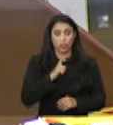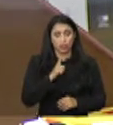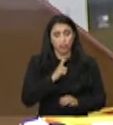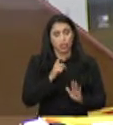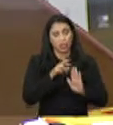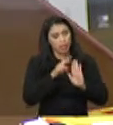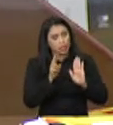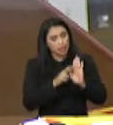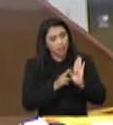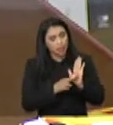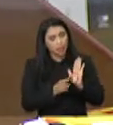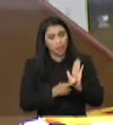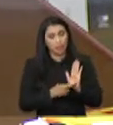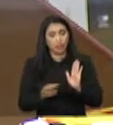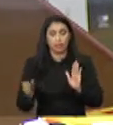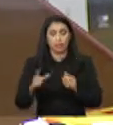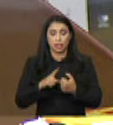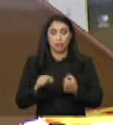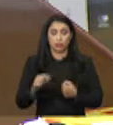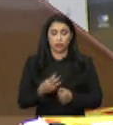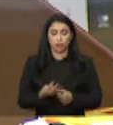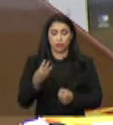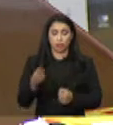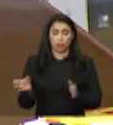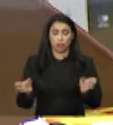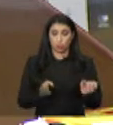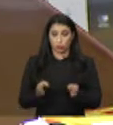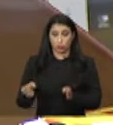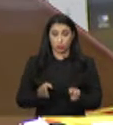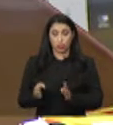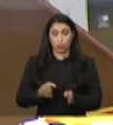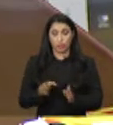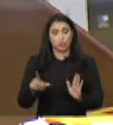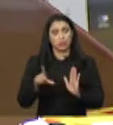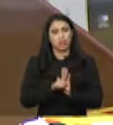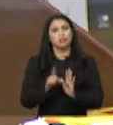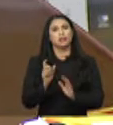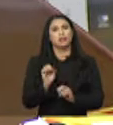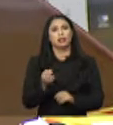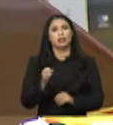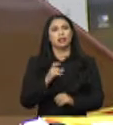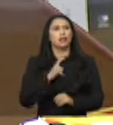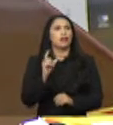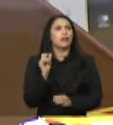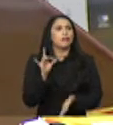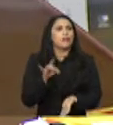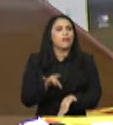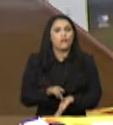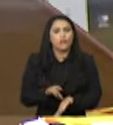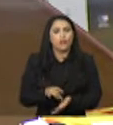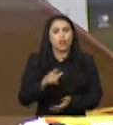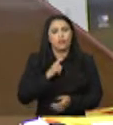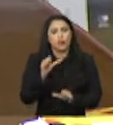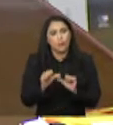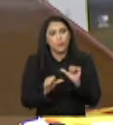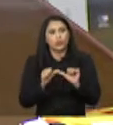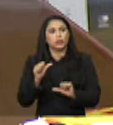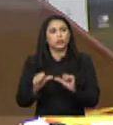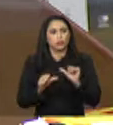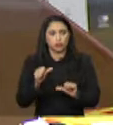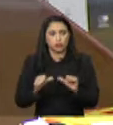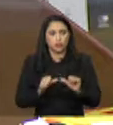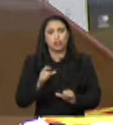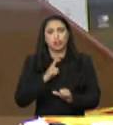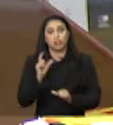contraordenações o Artigo terceiro aplicação no tempo se a lei vigente ao tempo da prática do fato foi posteriormente modificado